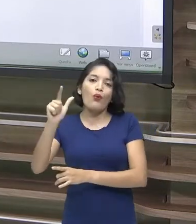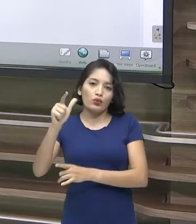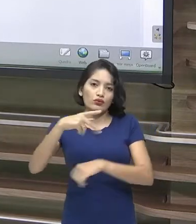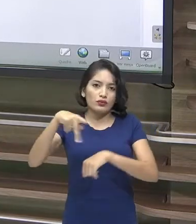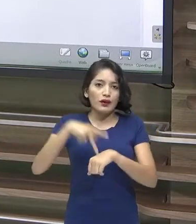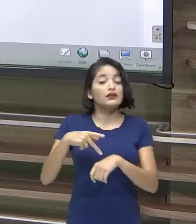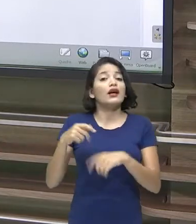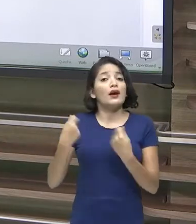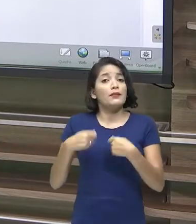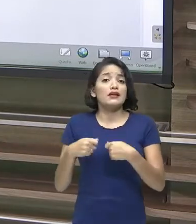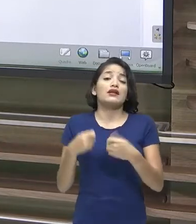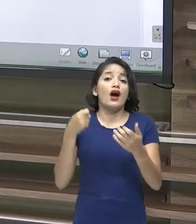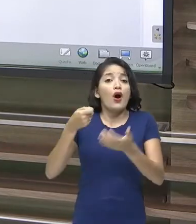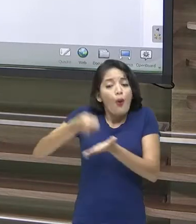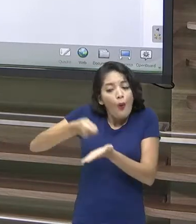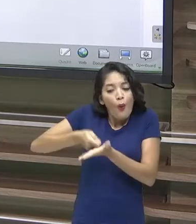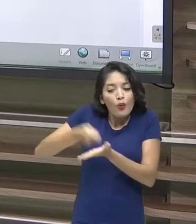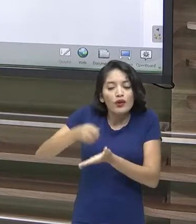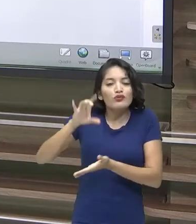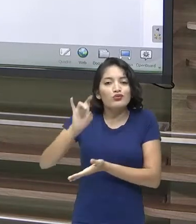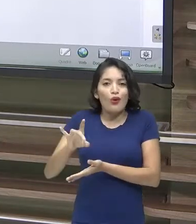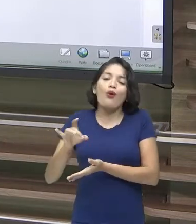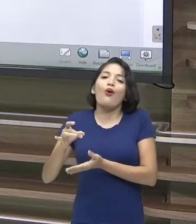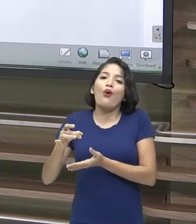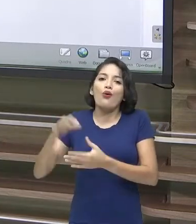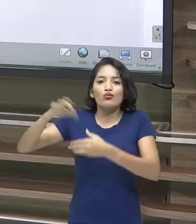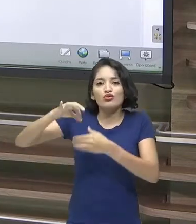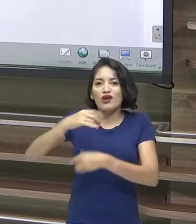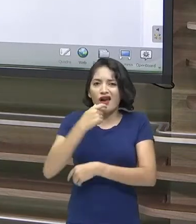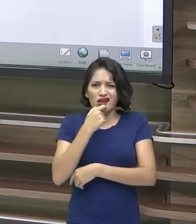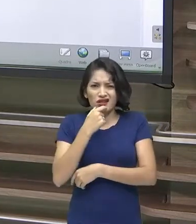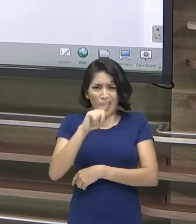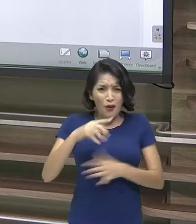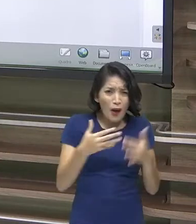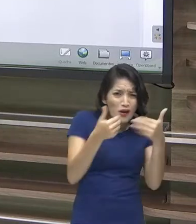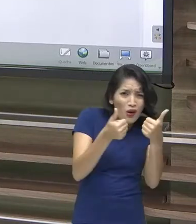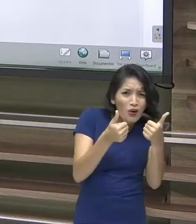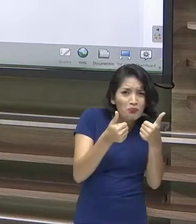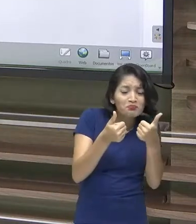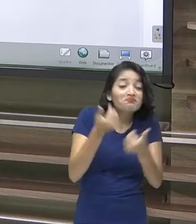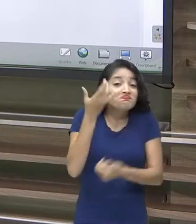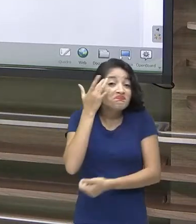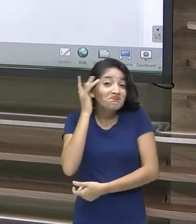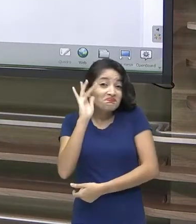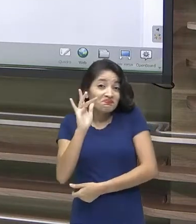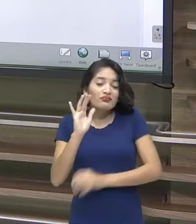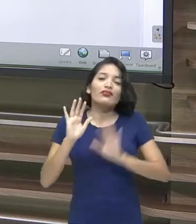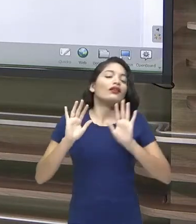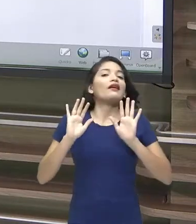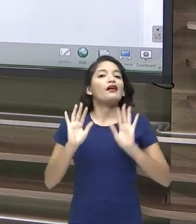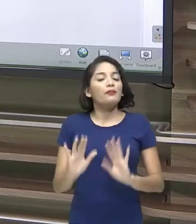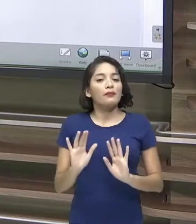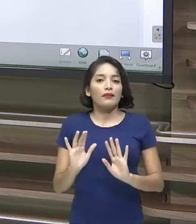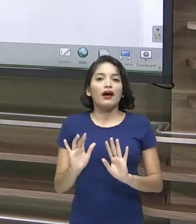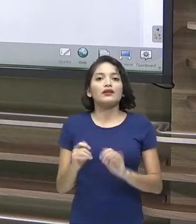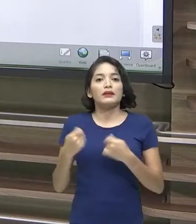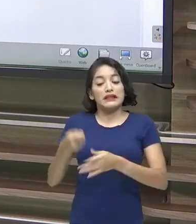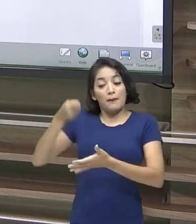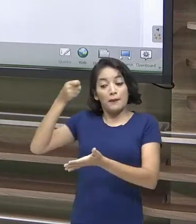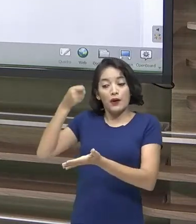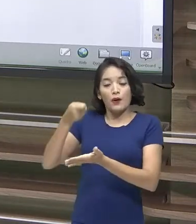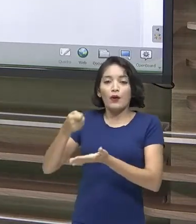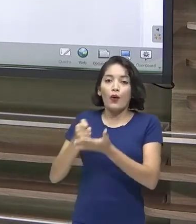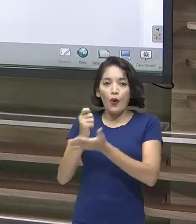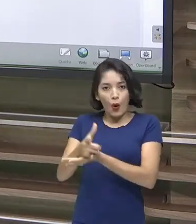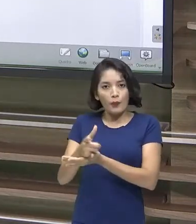sejam obrigados a comprar apenas o chá inglês. O chá inglês era melhor, professora? Não se sabe, porém a ideia era, comprem apenas